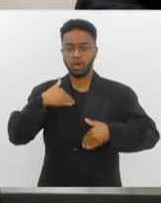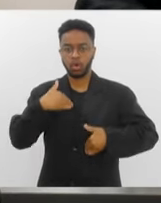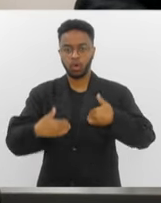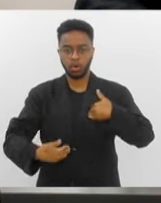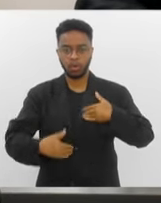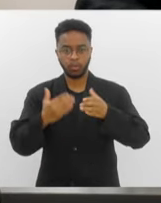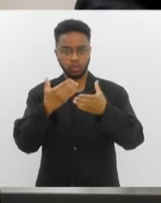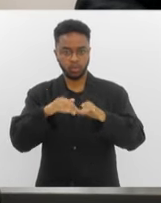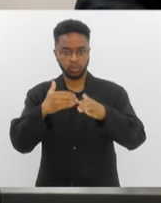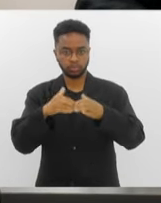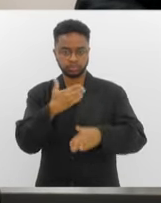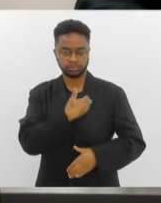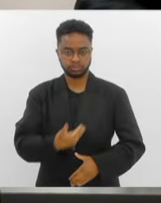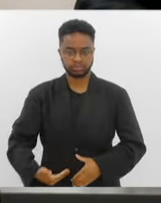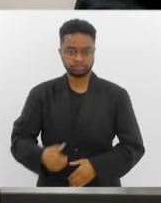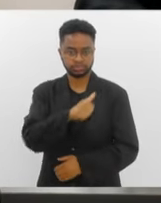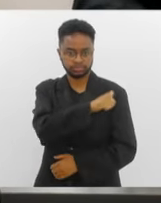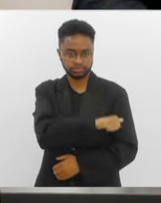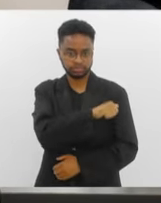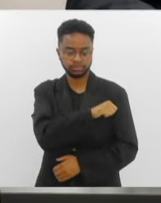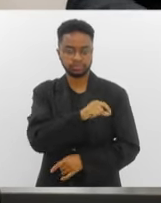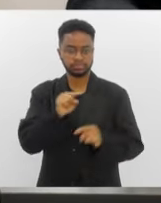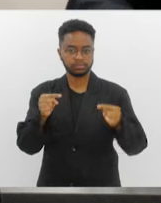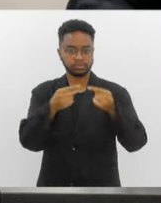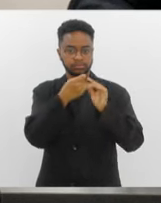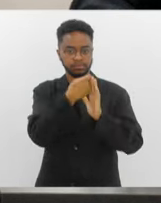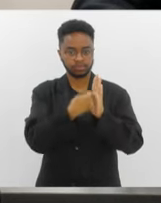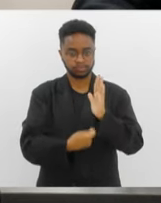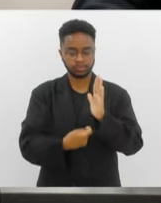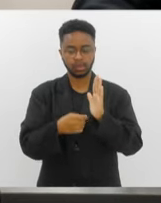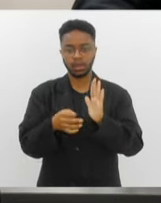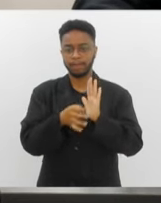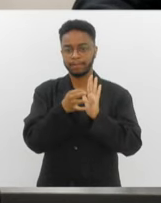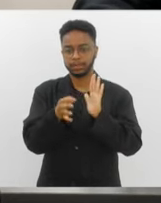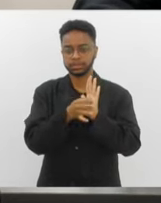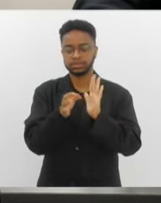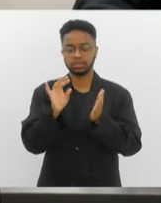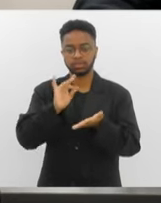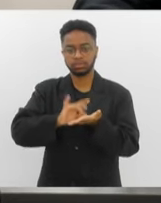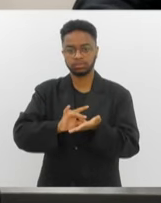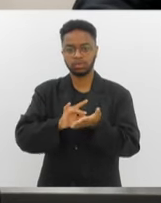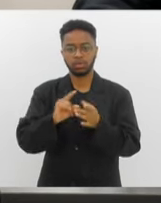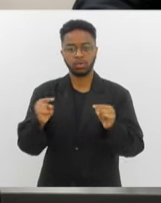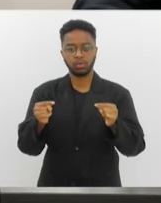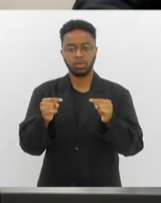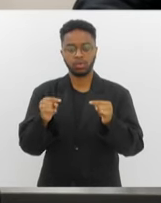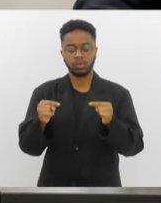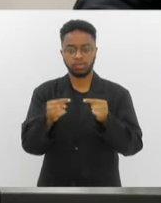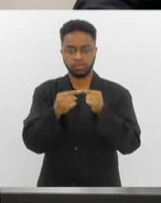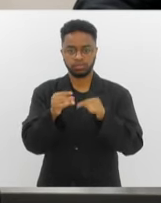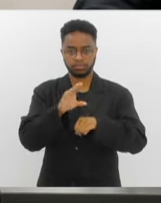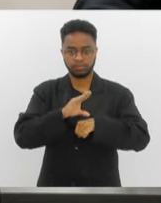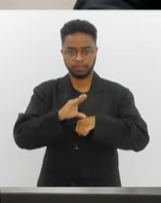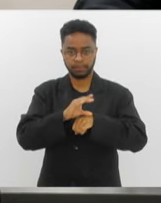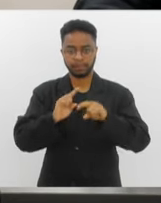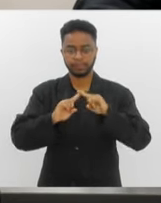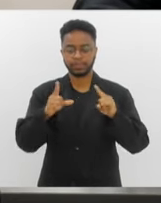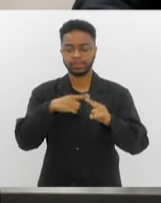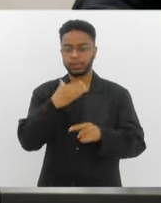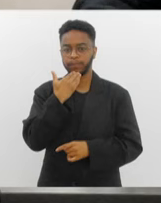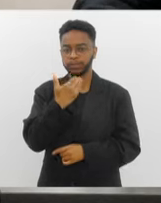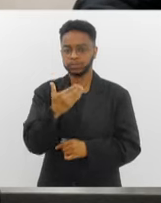Janeiro, na forma em que menciona. O parecer original foi pela constitucionalidade e havia um pedido de